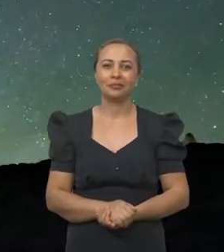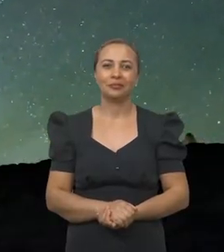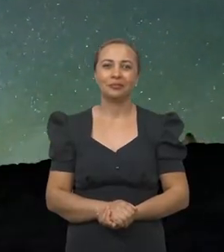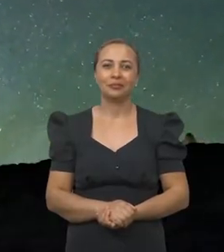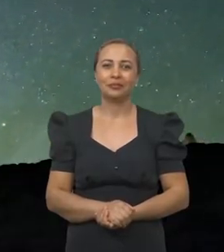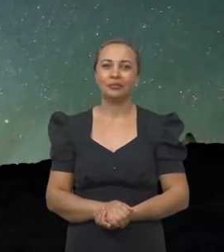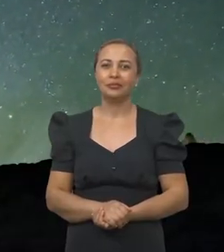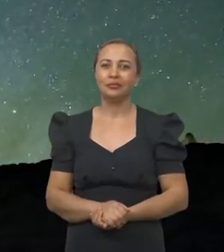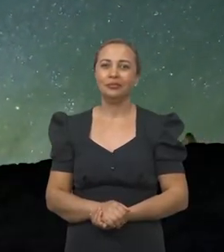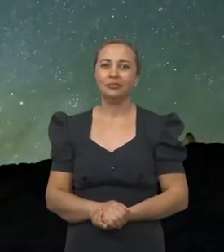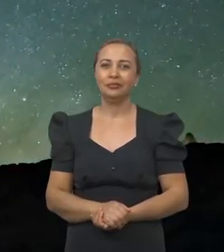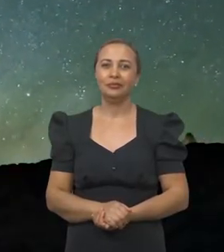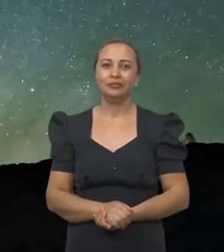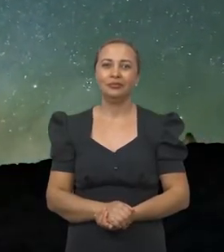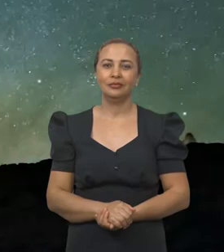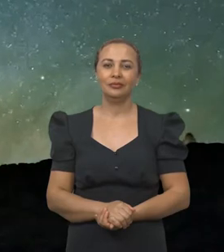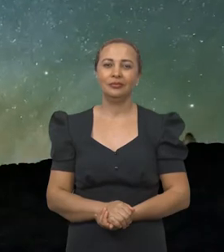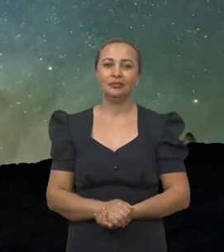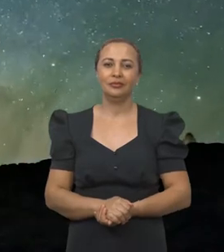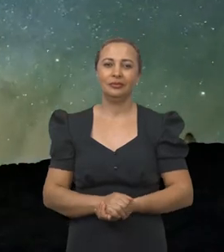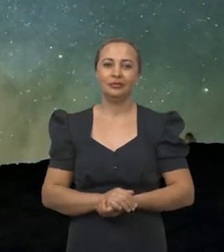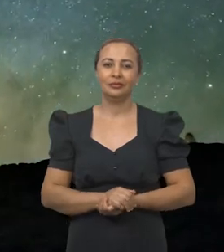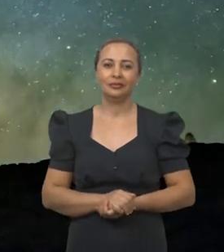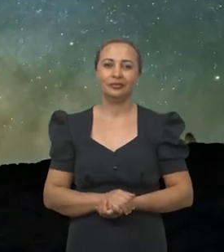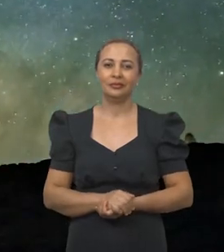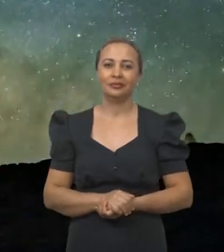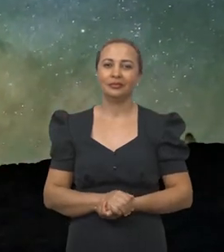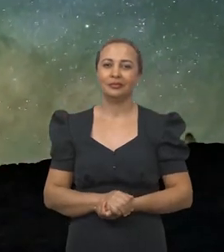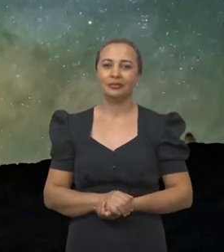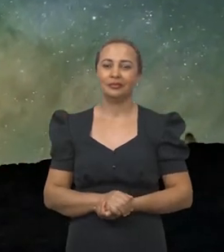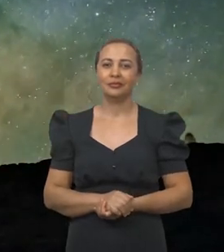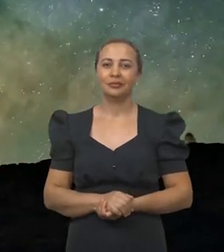e E aí